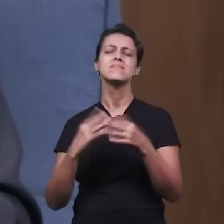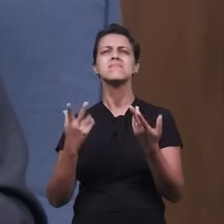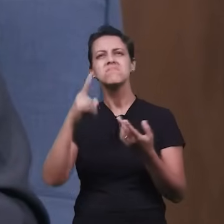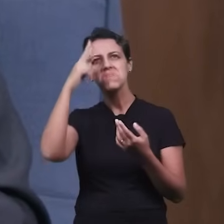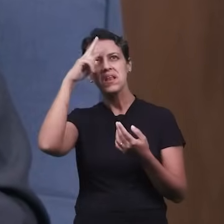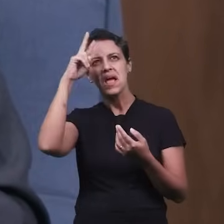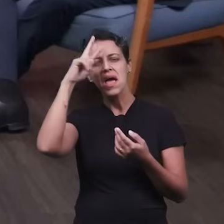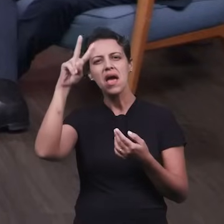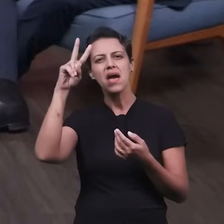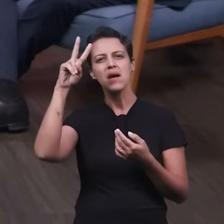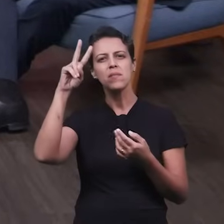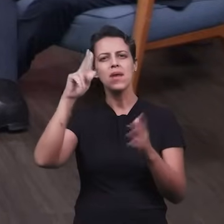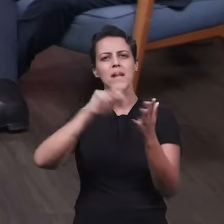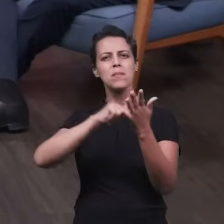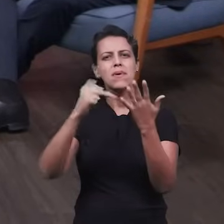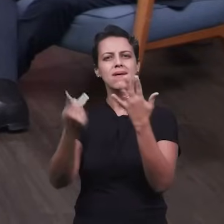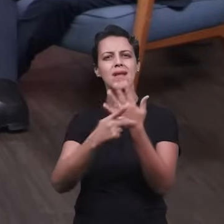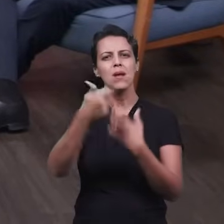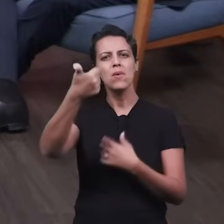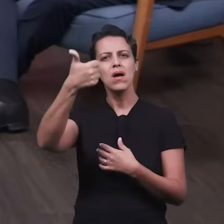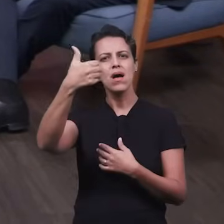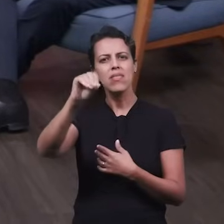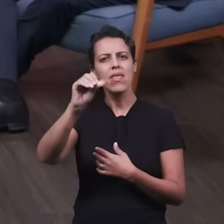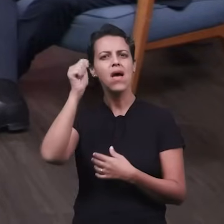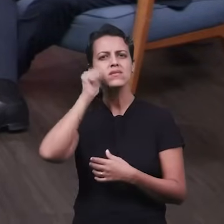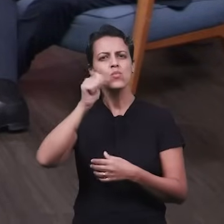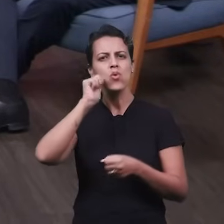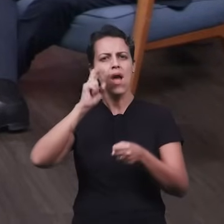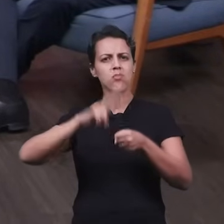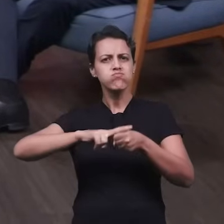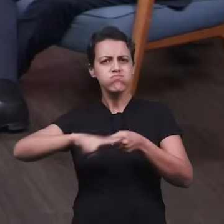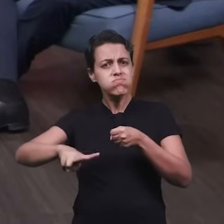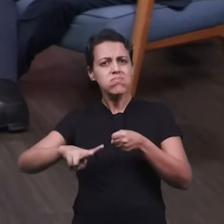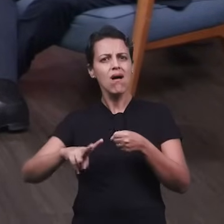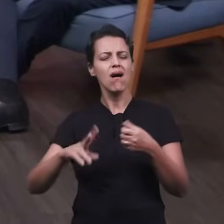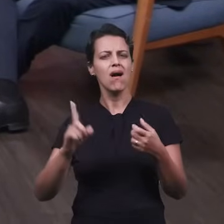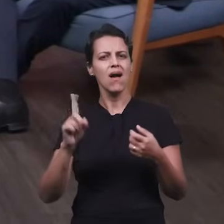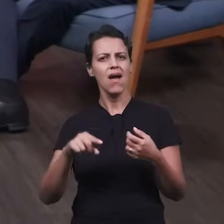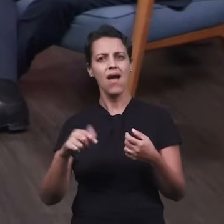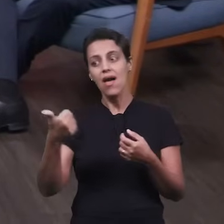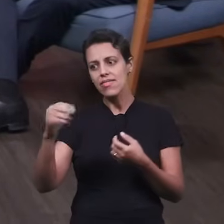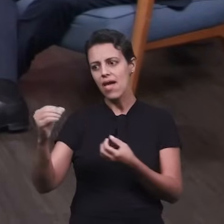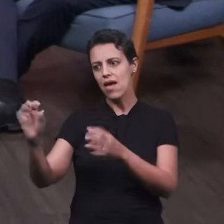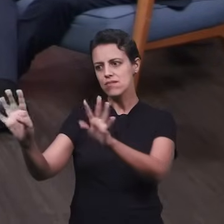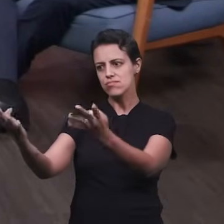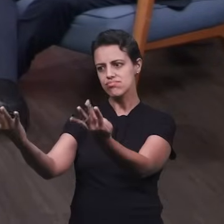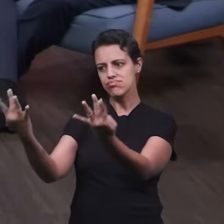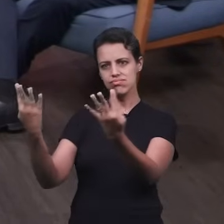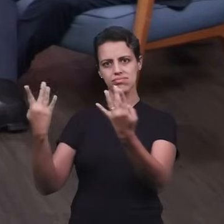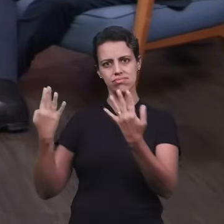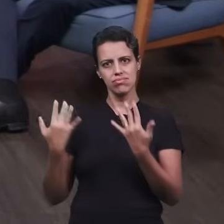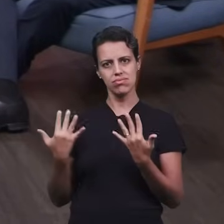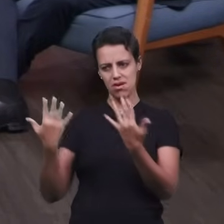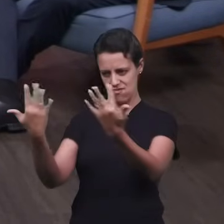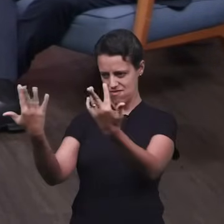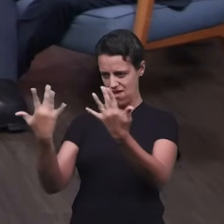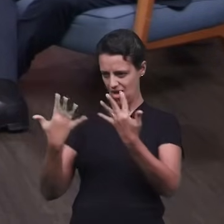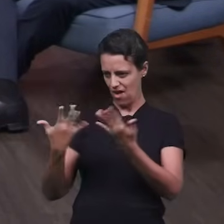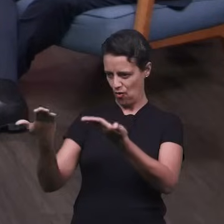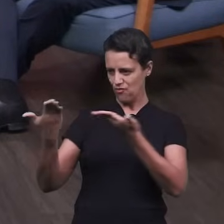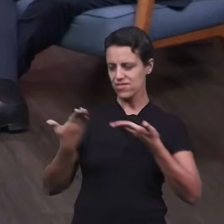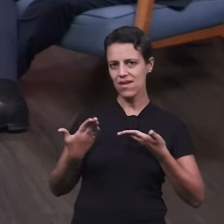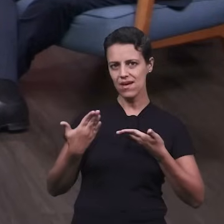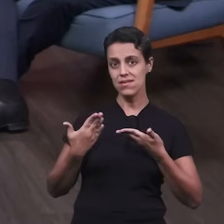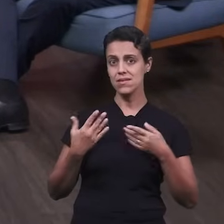exemplo, a parábola das 10 virgens, que eram 10 convidadas, eram 10 pessoas escolhidas a participar da festa. E